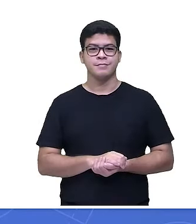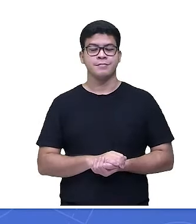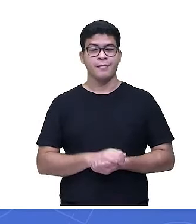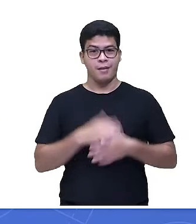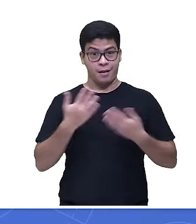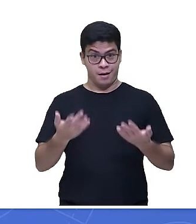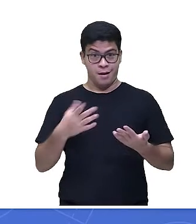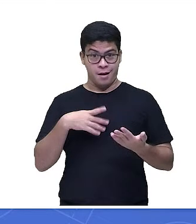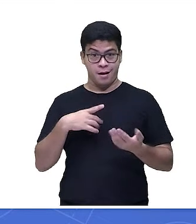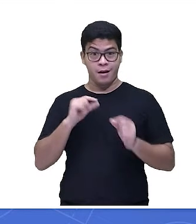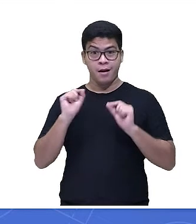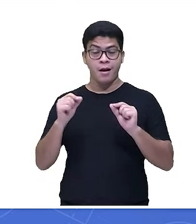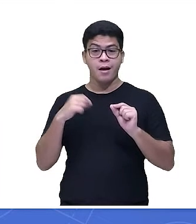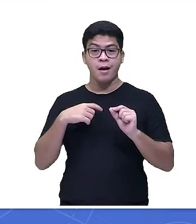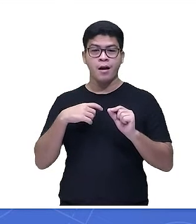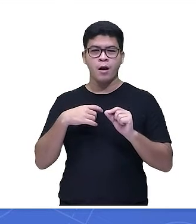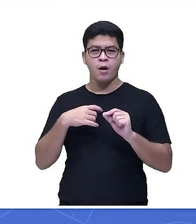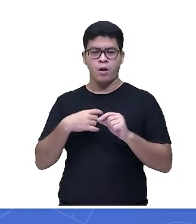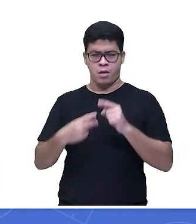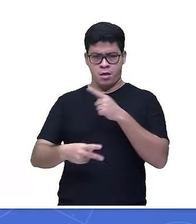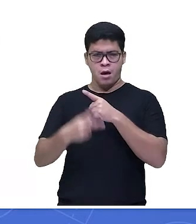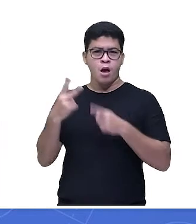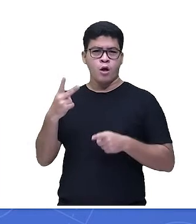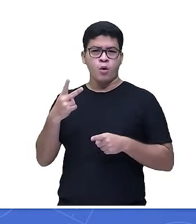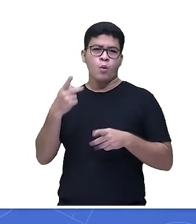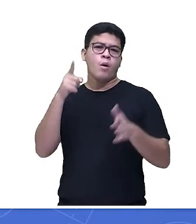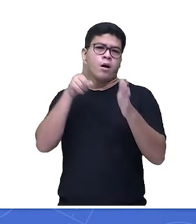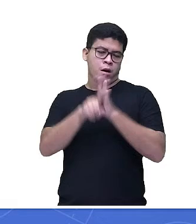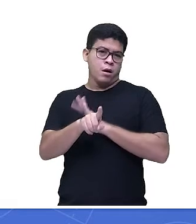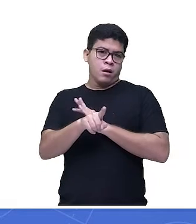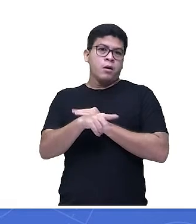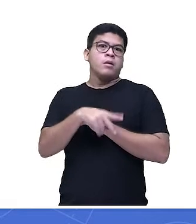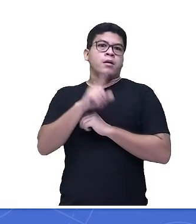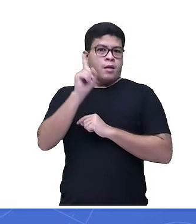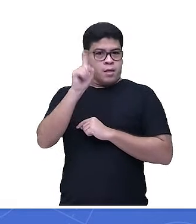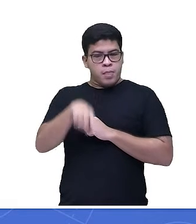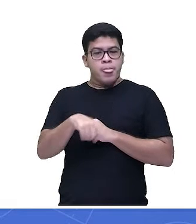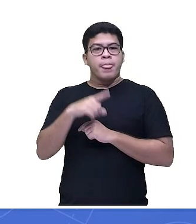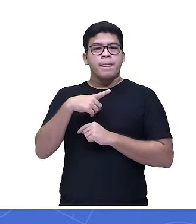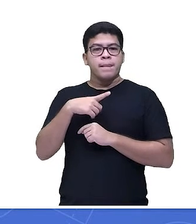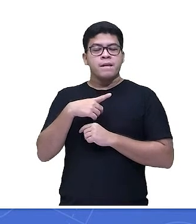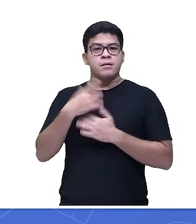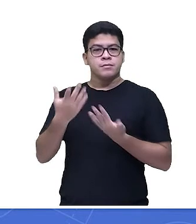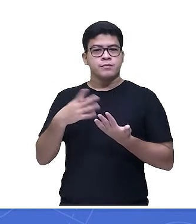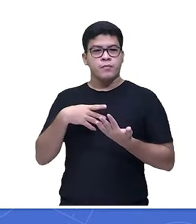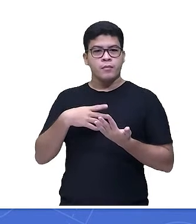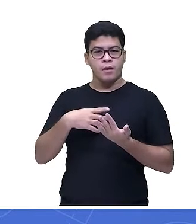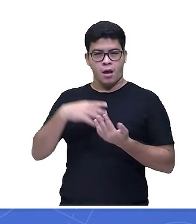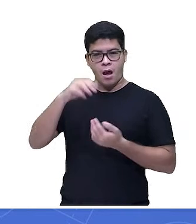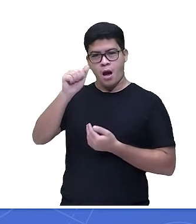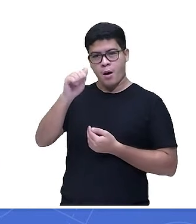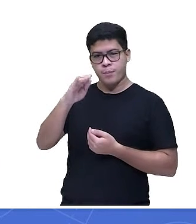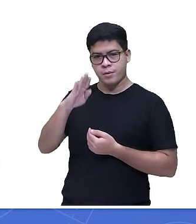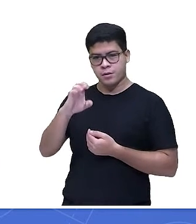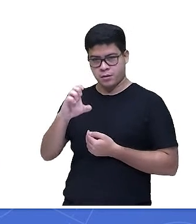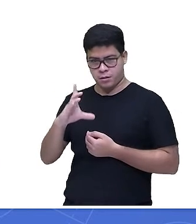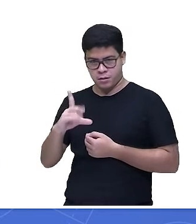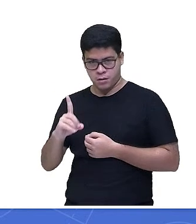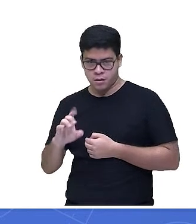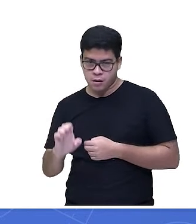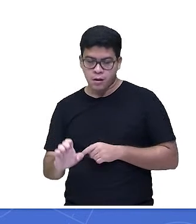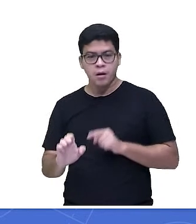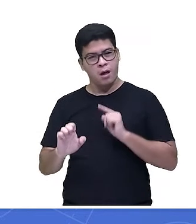Ela é formada por 2 questões. Essas questões, elas são alternativas, vocês vão marcar, vão escolher, né,